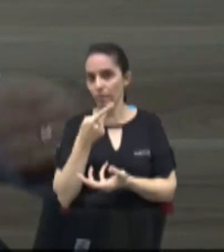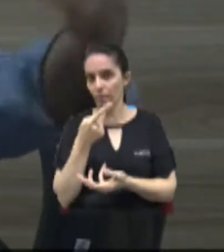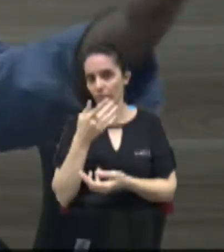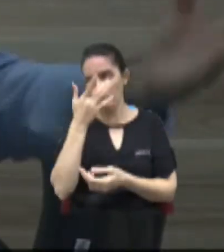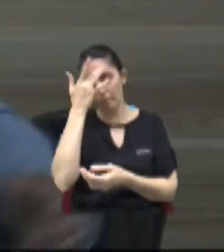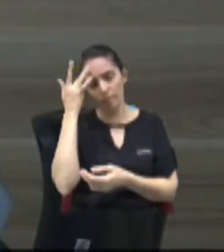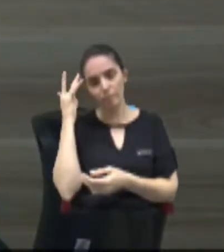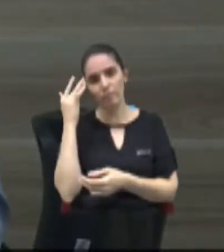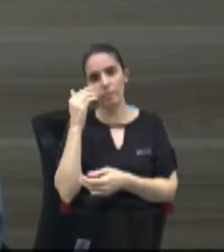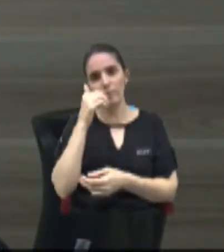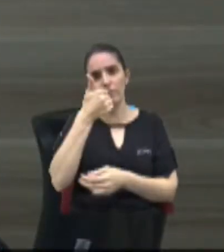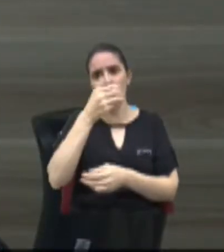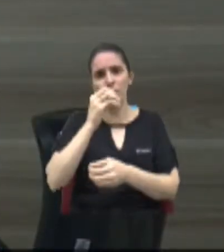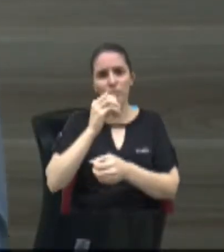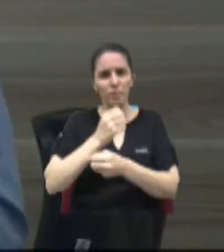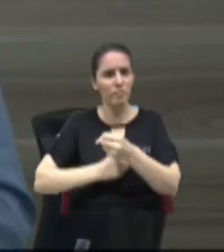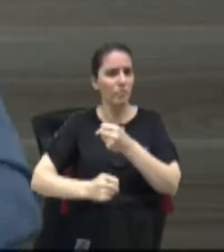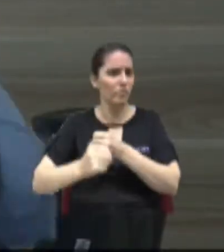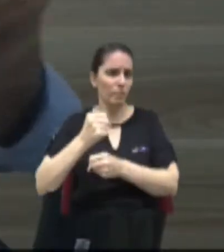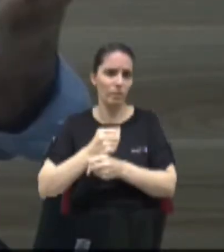não, crianças grávidas.